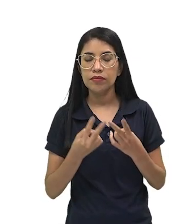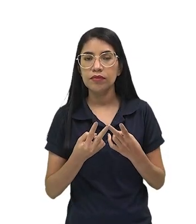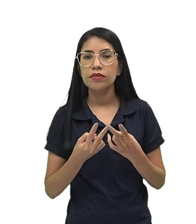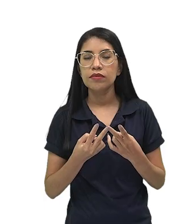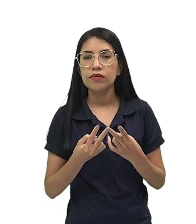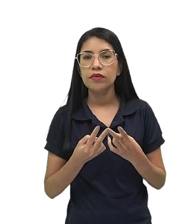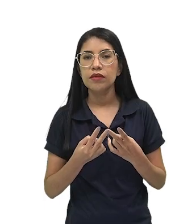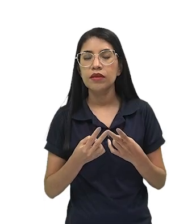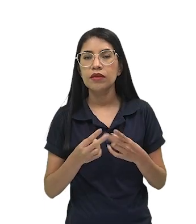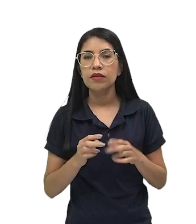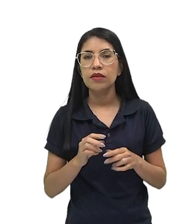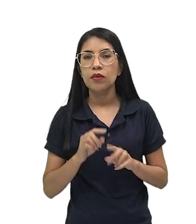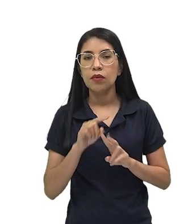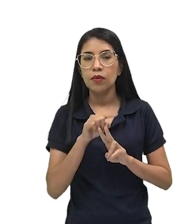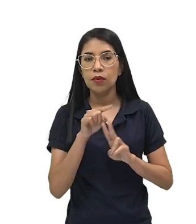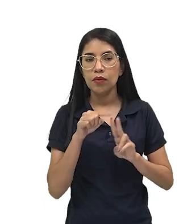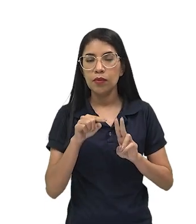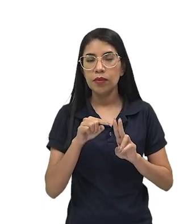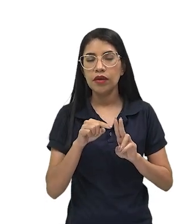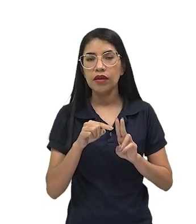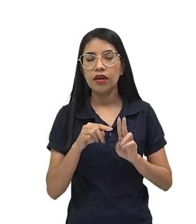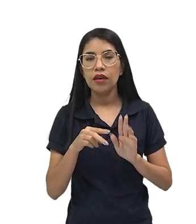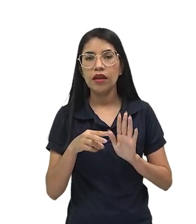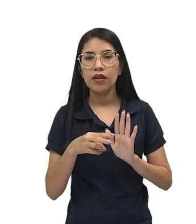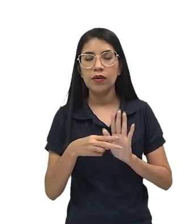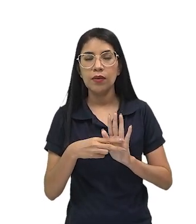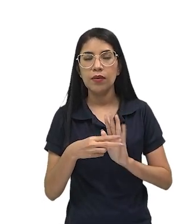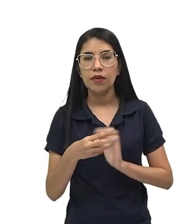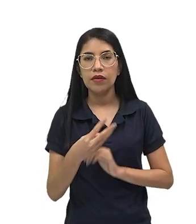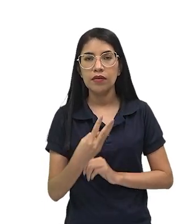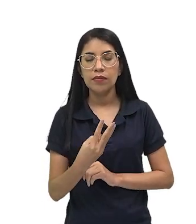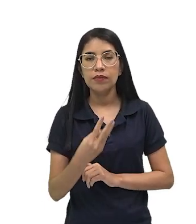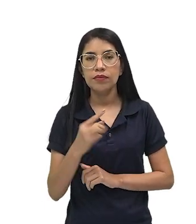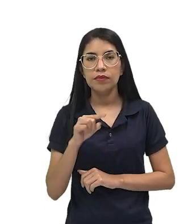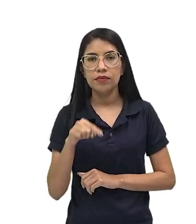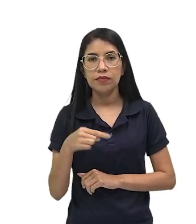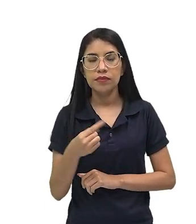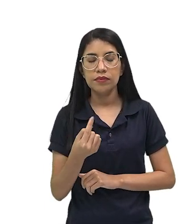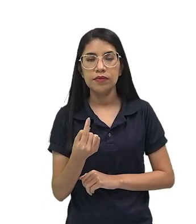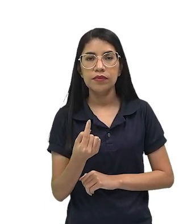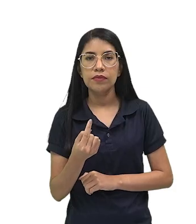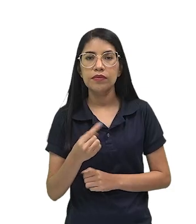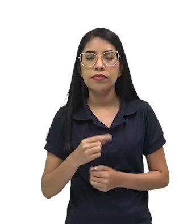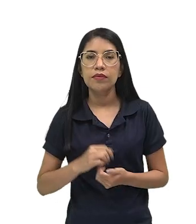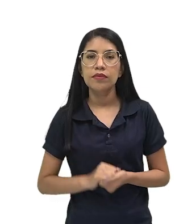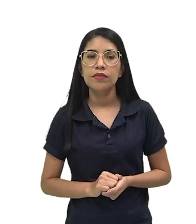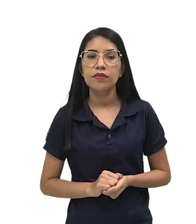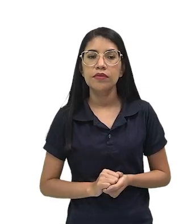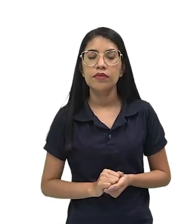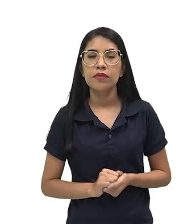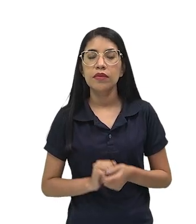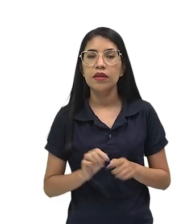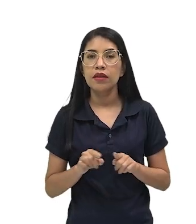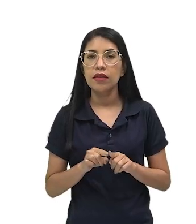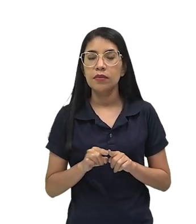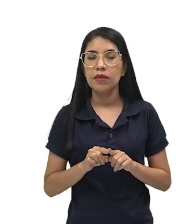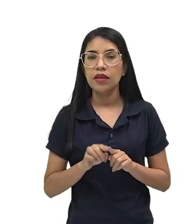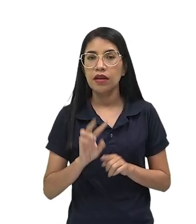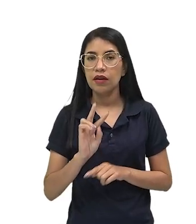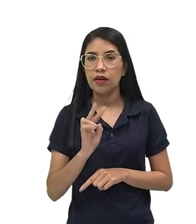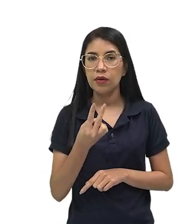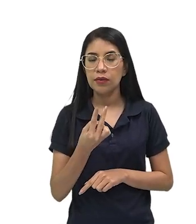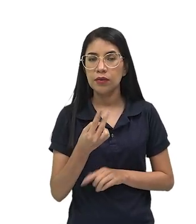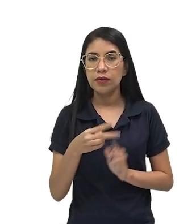dele. O π, ele está sendo solicitado para nós adotarmos 3,1. Está sendo dada a altura,